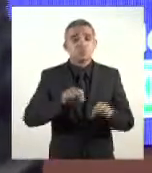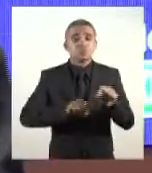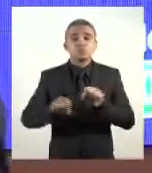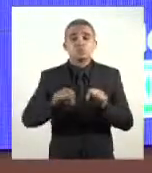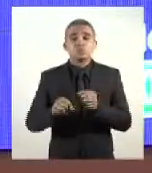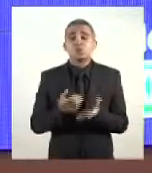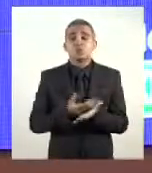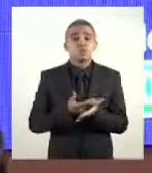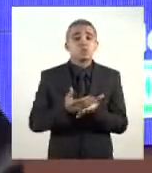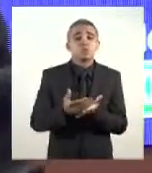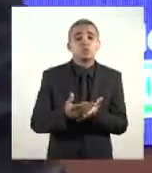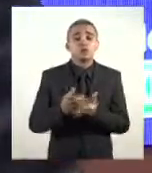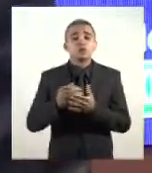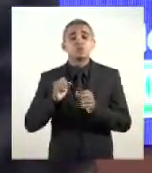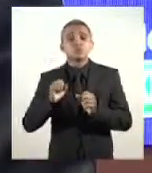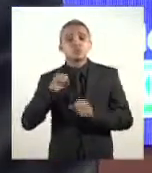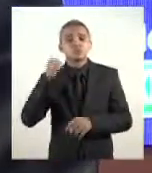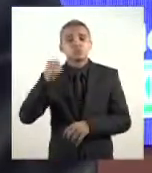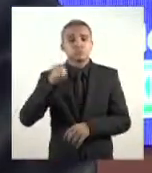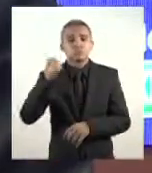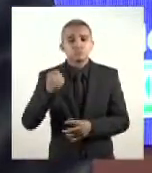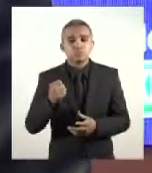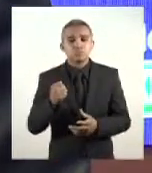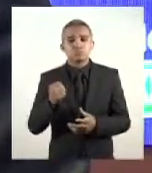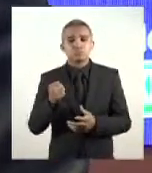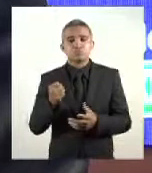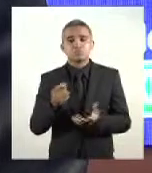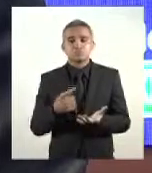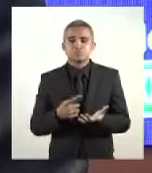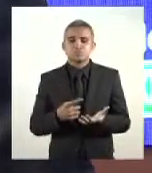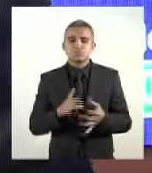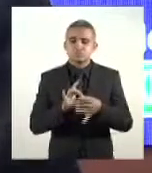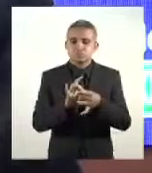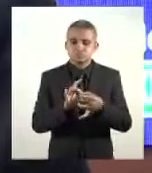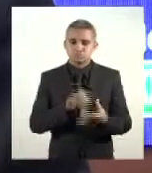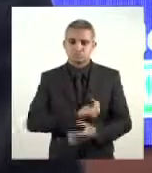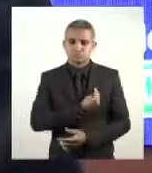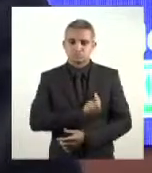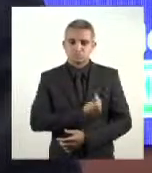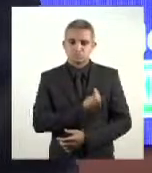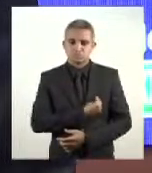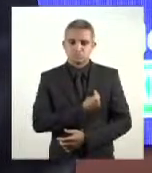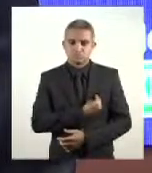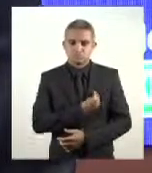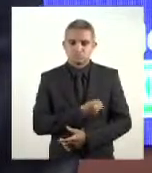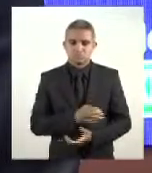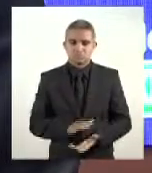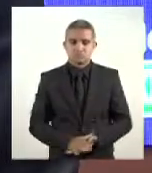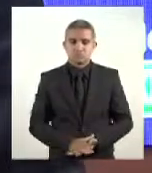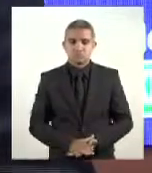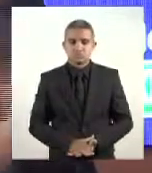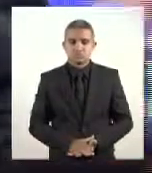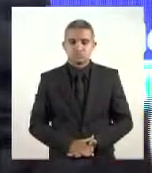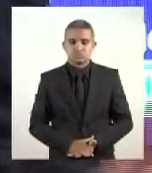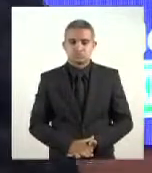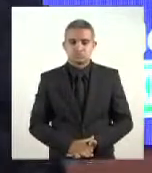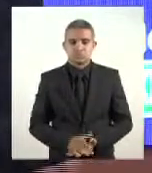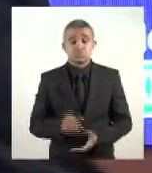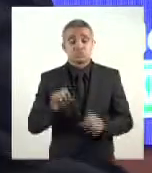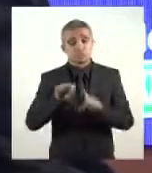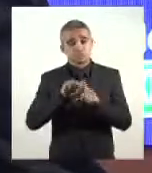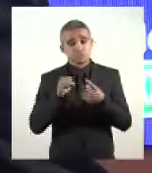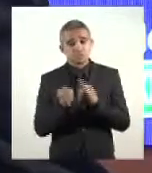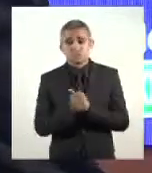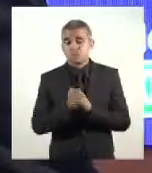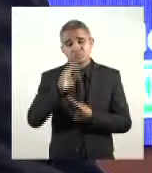pacto pela vida. Não há nada mais importante na hierarquia de valores em nossa sociedade do que